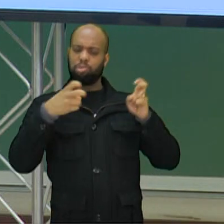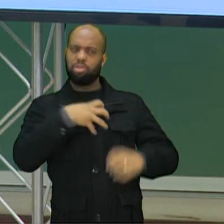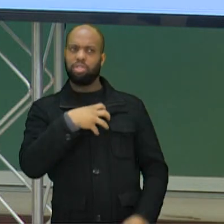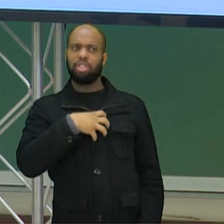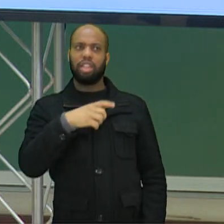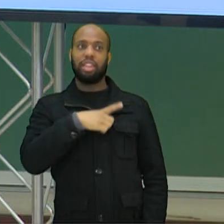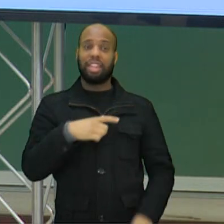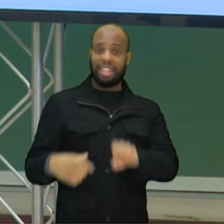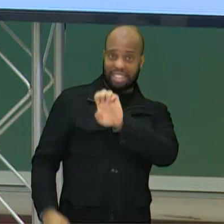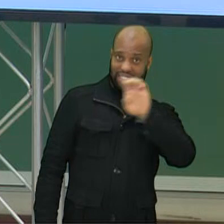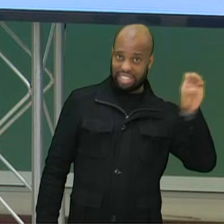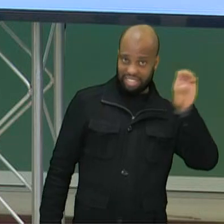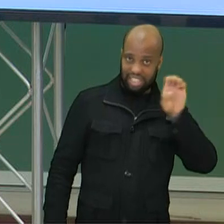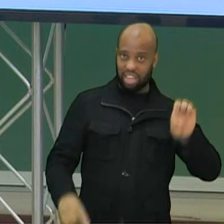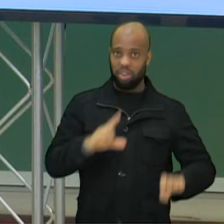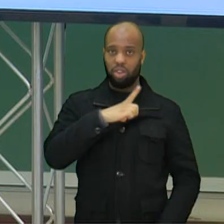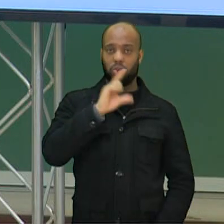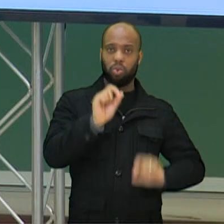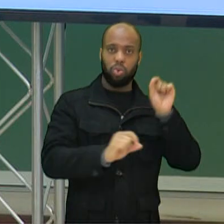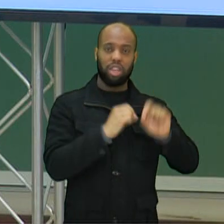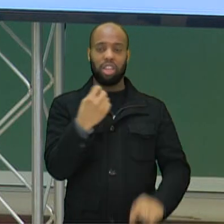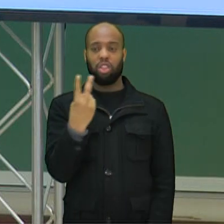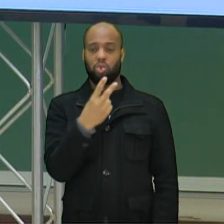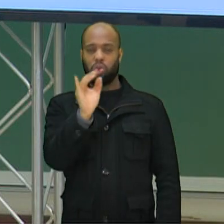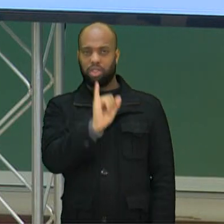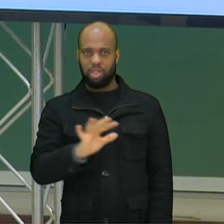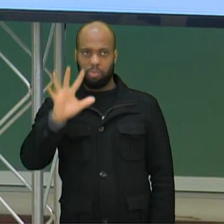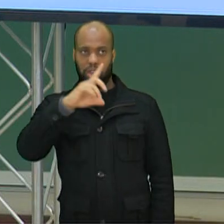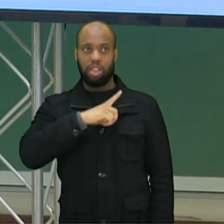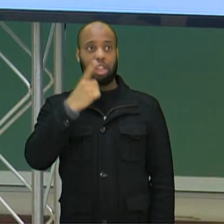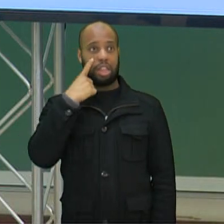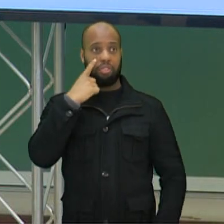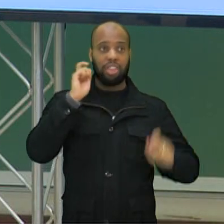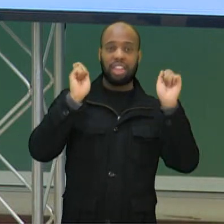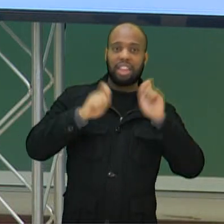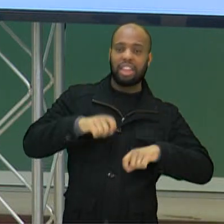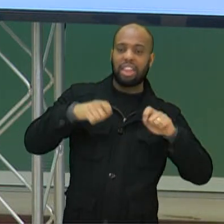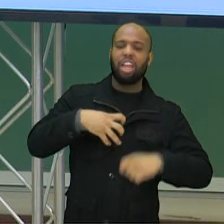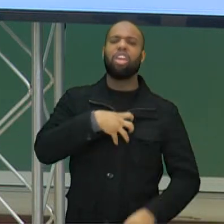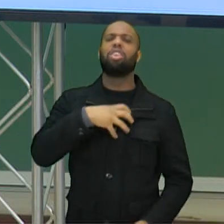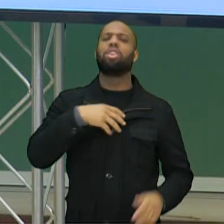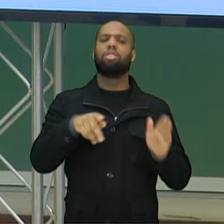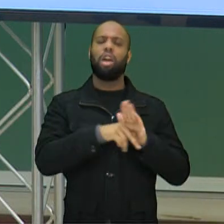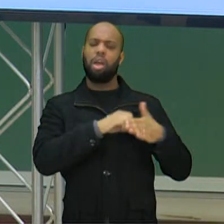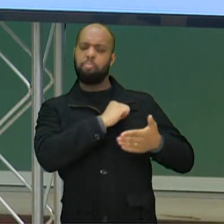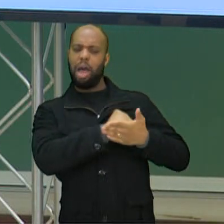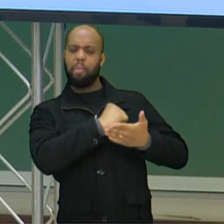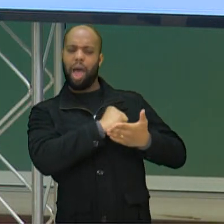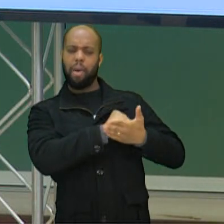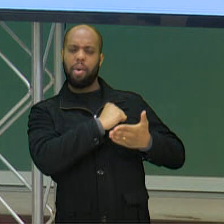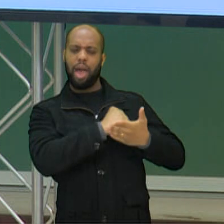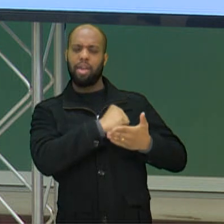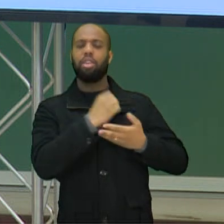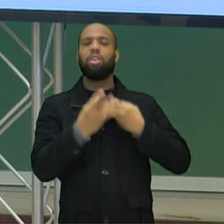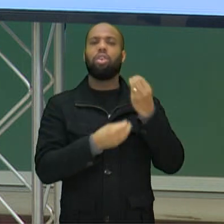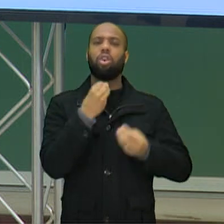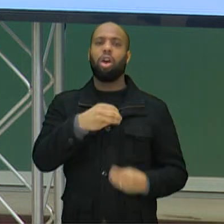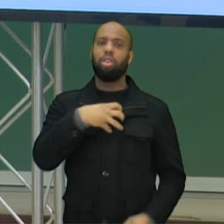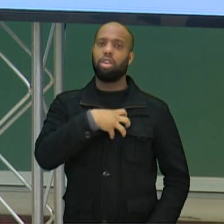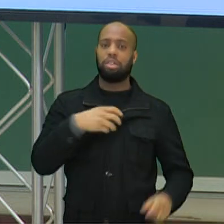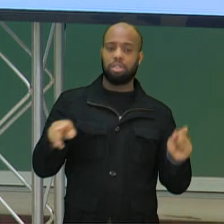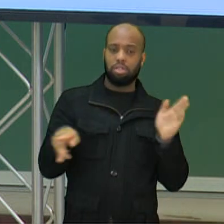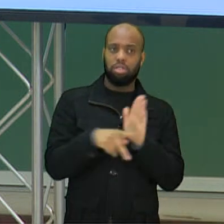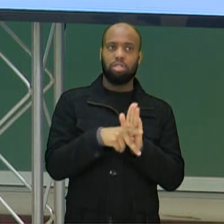Do lado esquerdo nós temos duas imagens. Então, a verificação da frequência cardíaca pode acontecer por meio